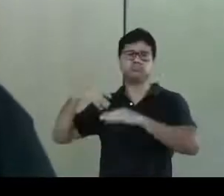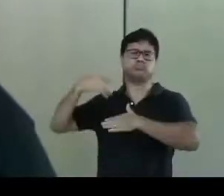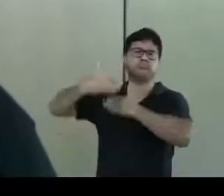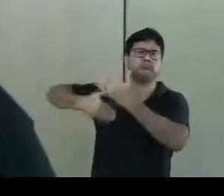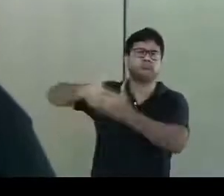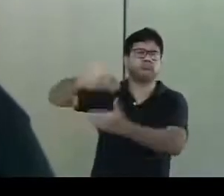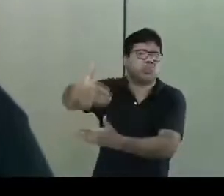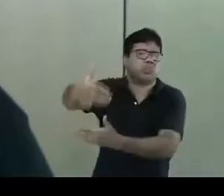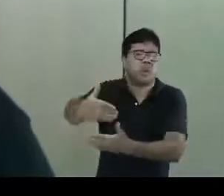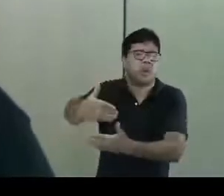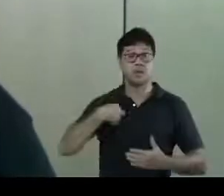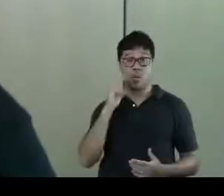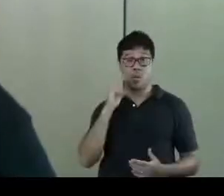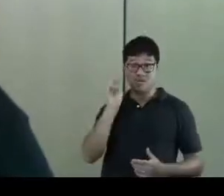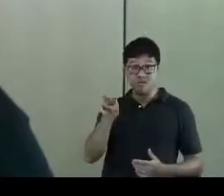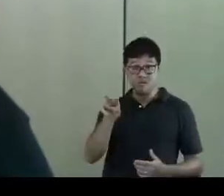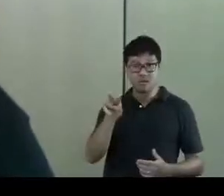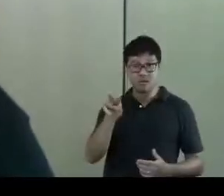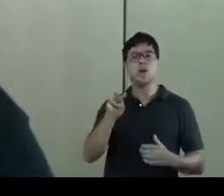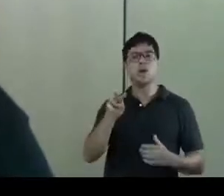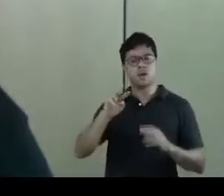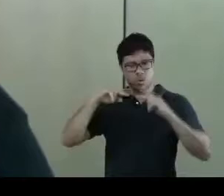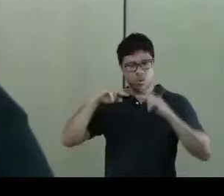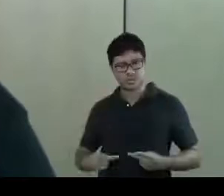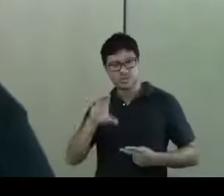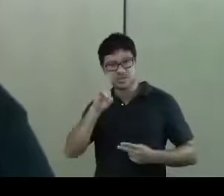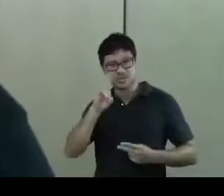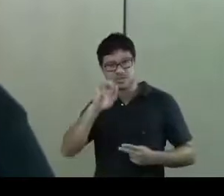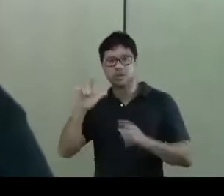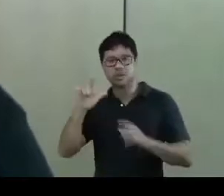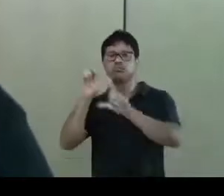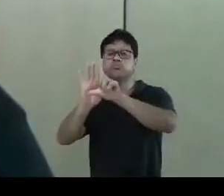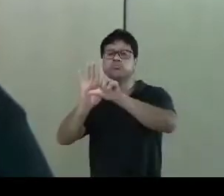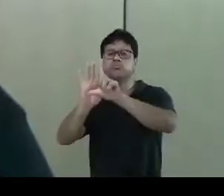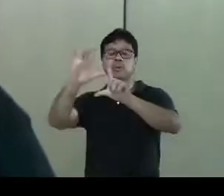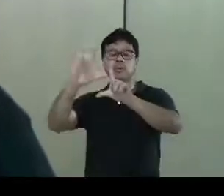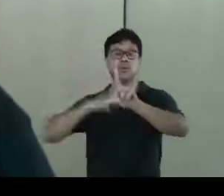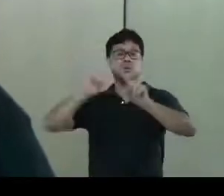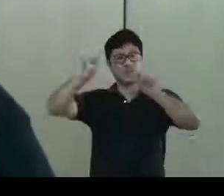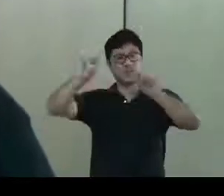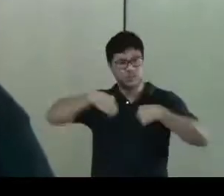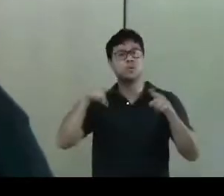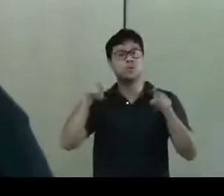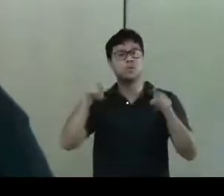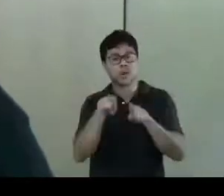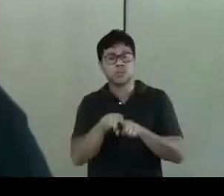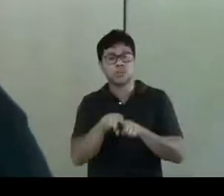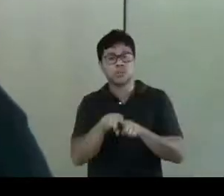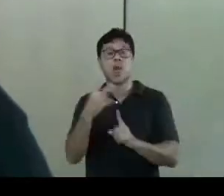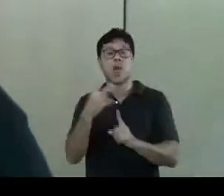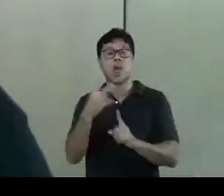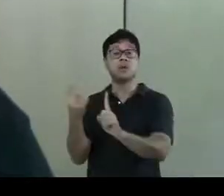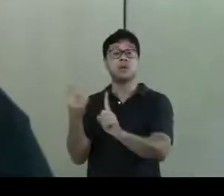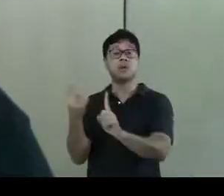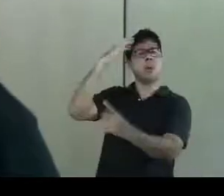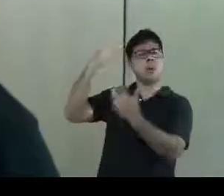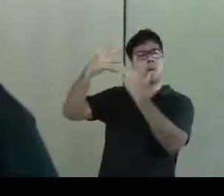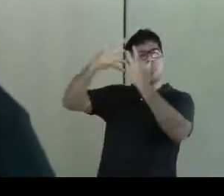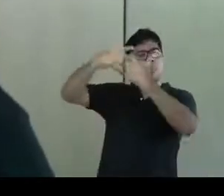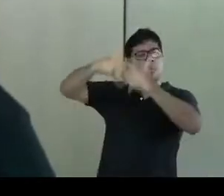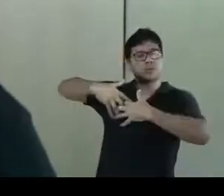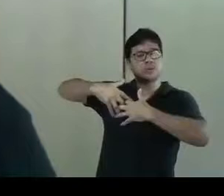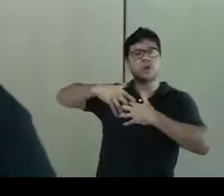transgeracional. Né? Então, ao meu ver, as humanidades digitais, ela tem um grande desafio também, que é a perspectiva de pensar,